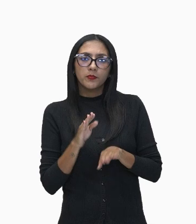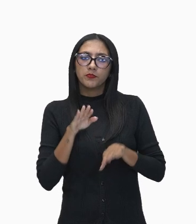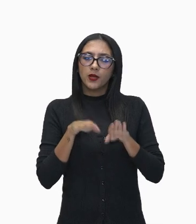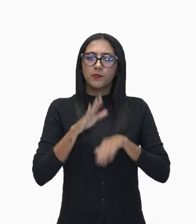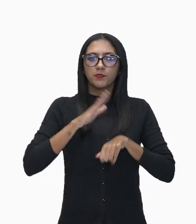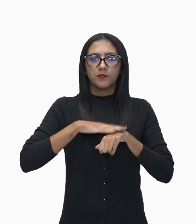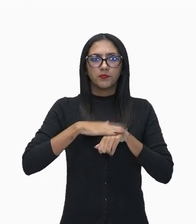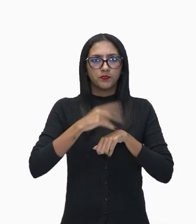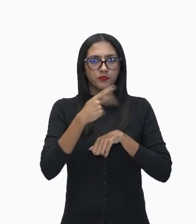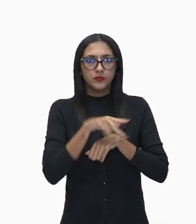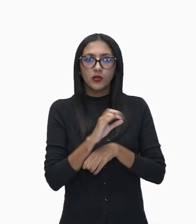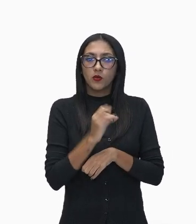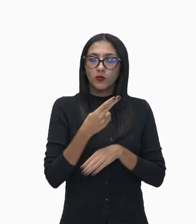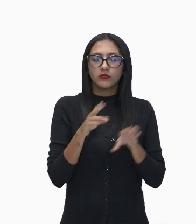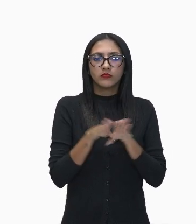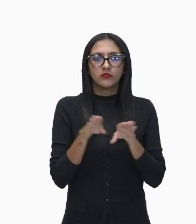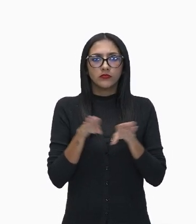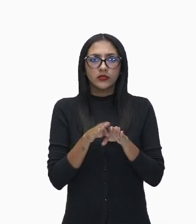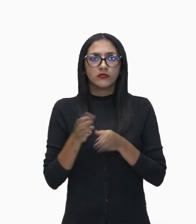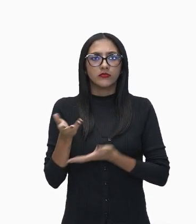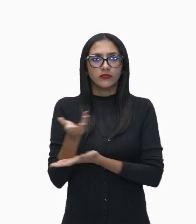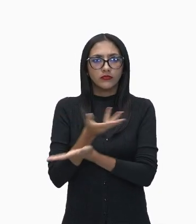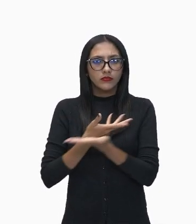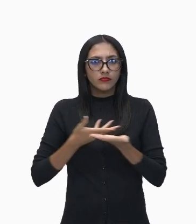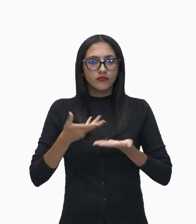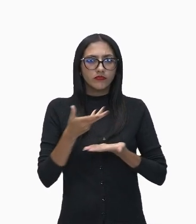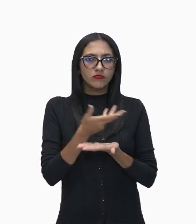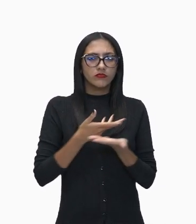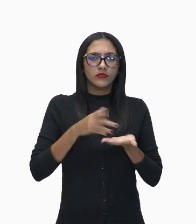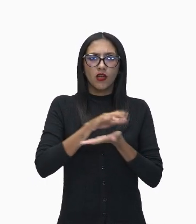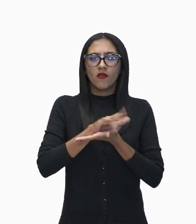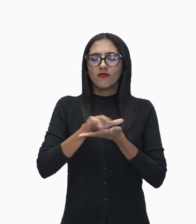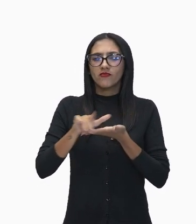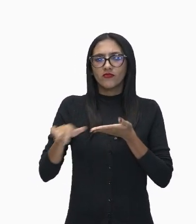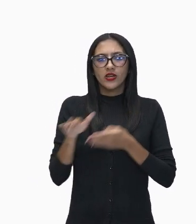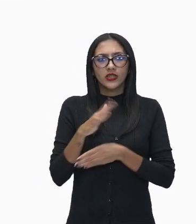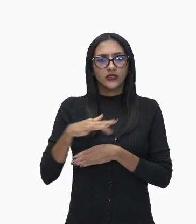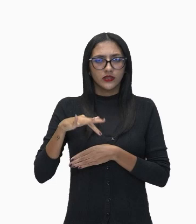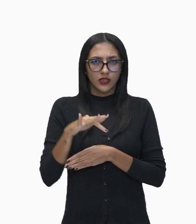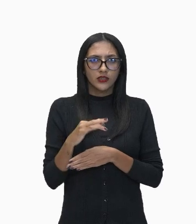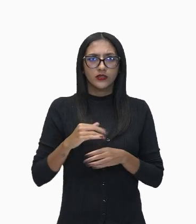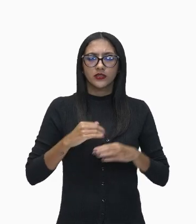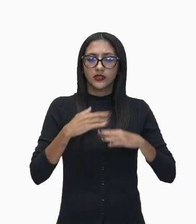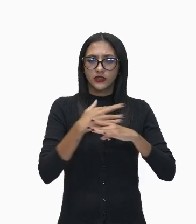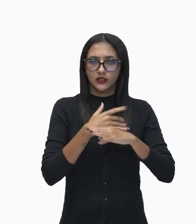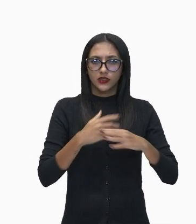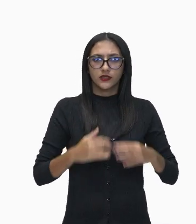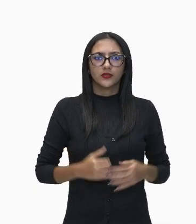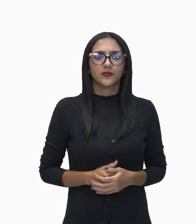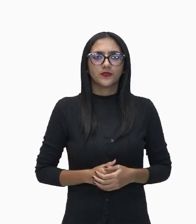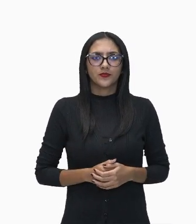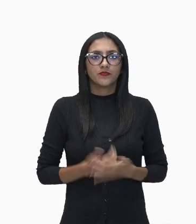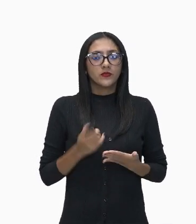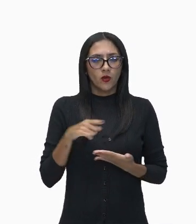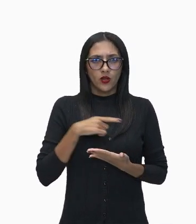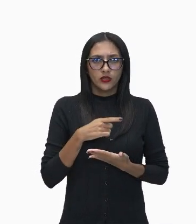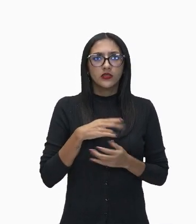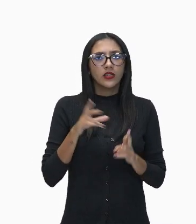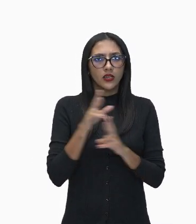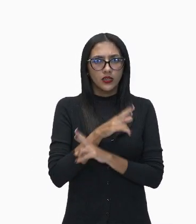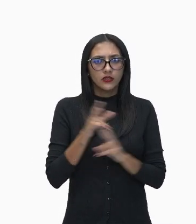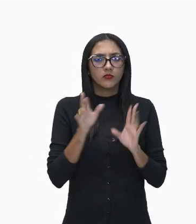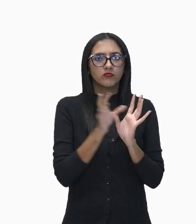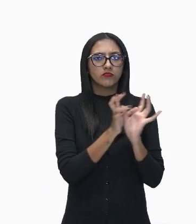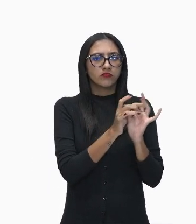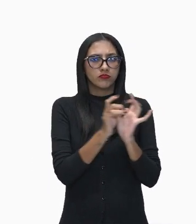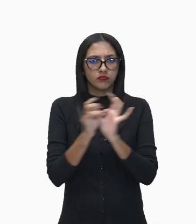e a cooperação que existe entre os diferentes centros urbanos. Então elas estabelecem ligações e